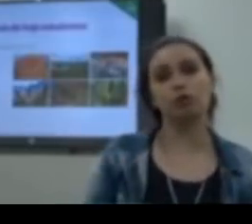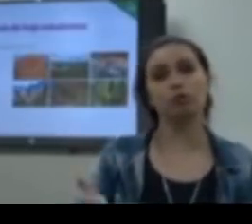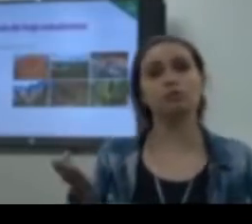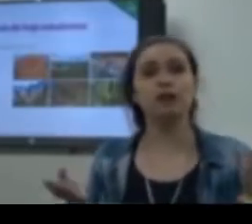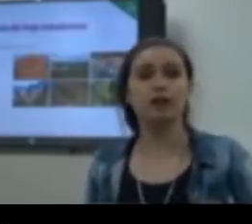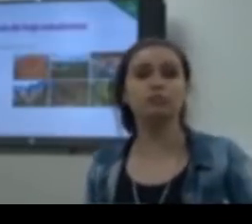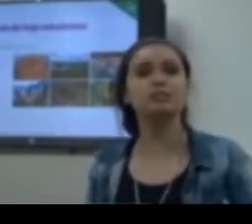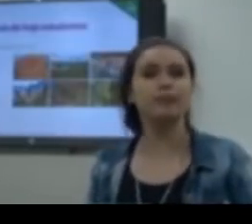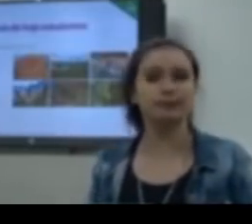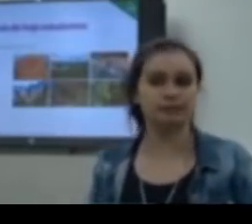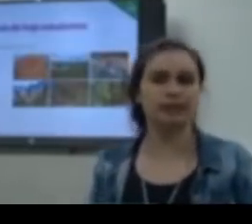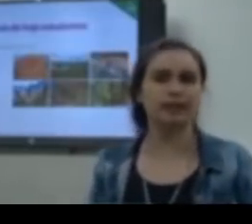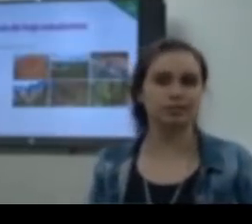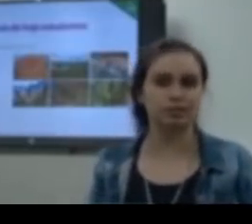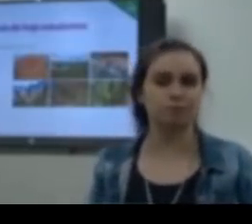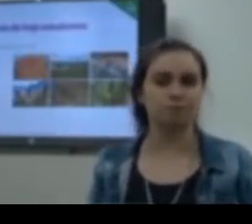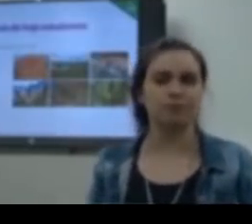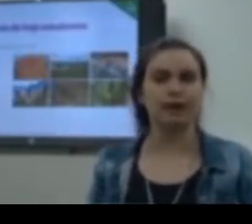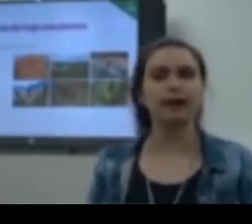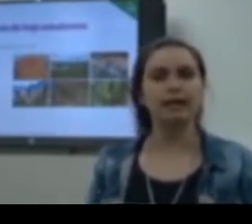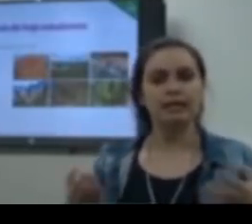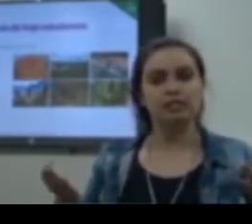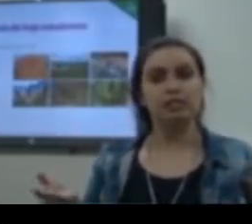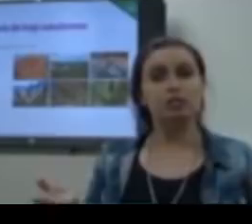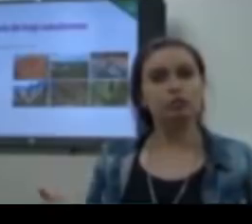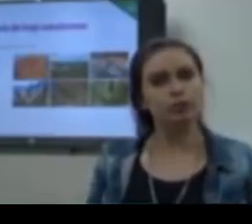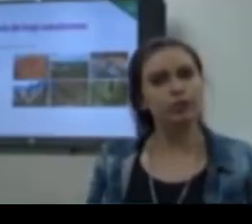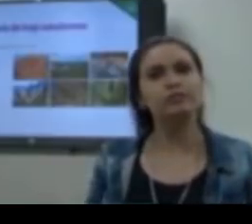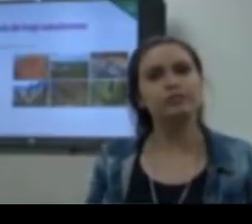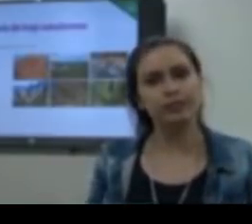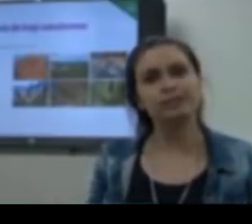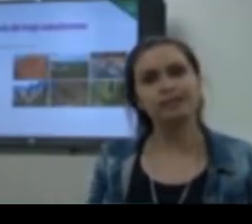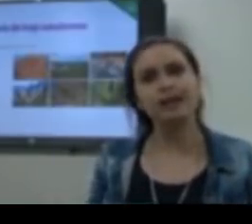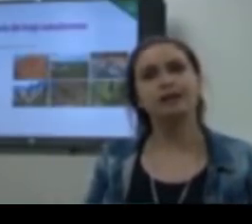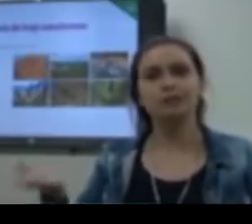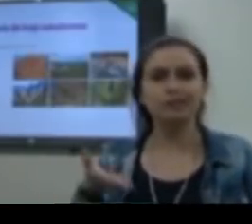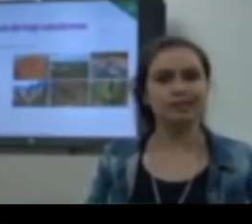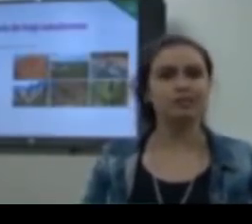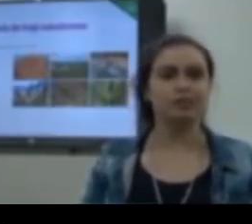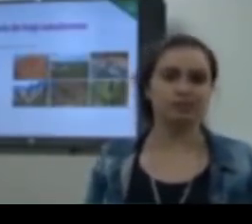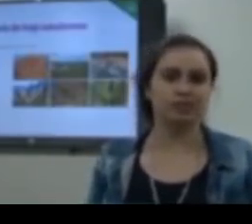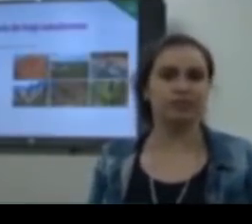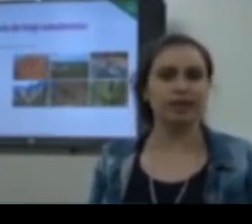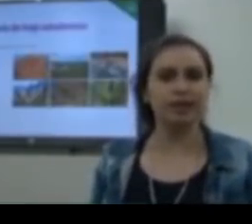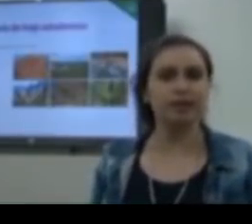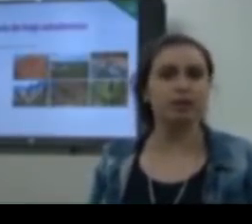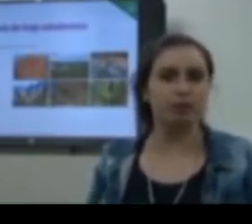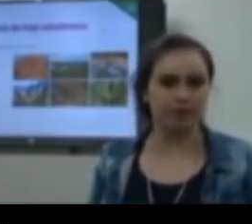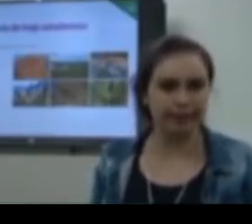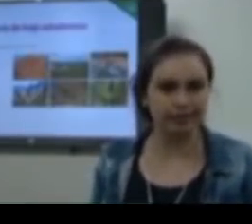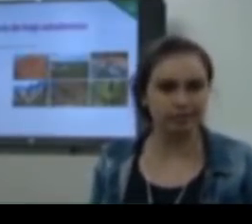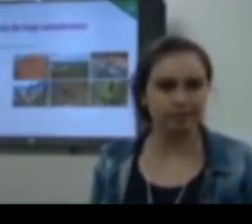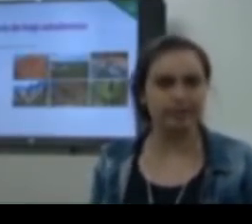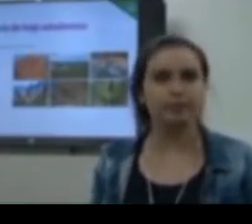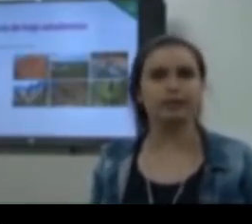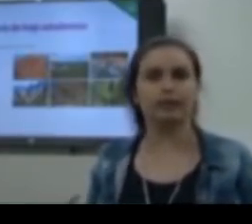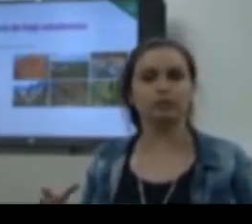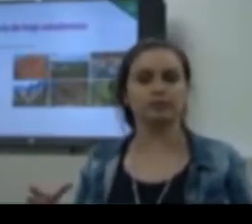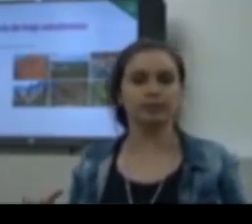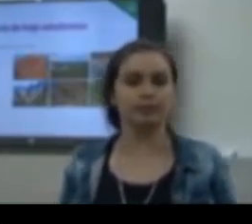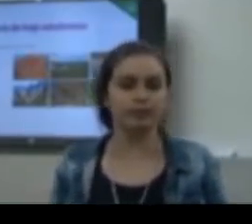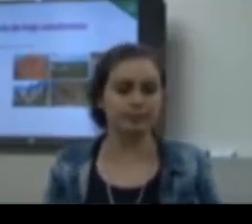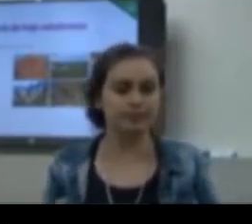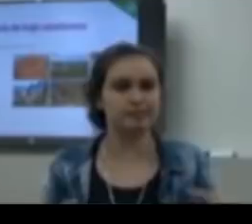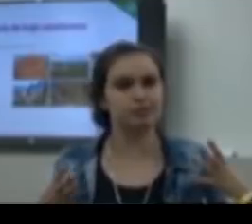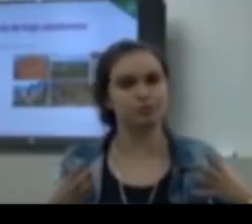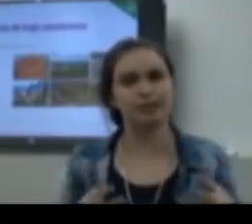o solo, os rios que passam naquela região, tá? E tudo isso influencia nos seres vivos que vivem ali, obviamente, né? Porque